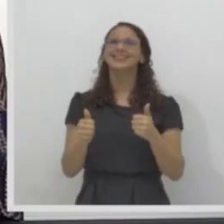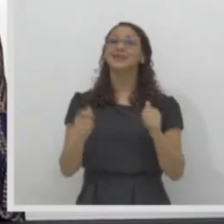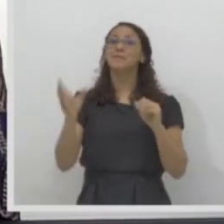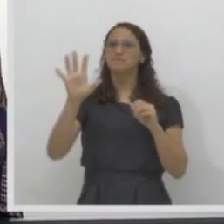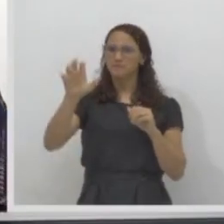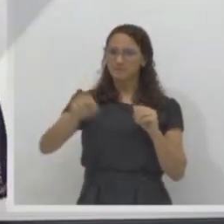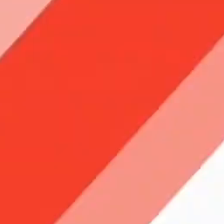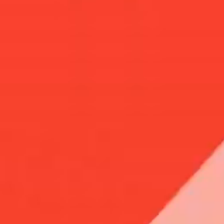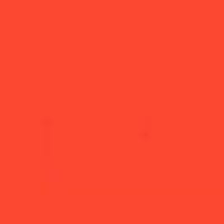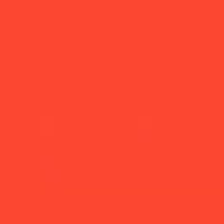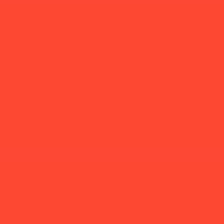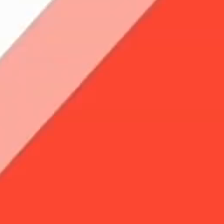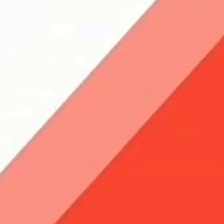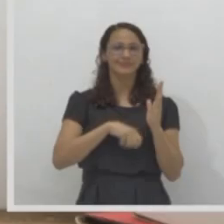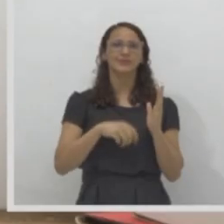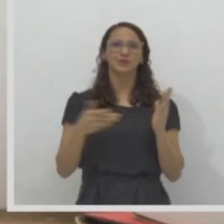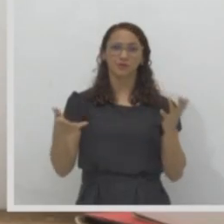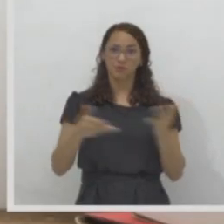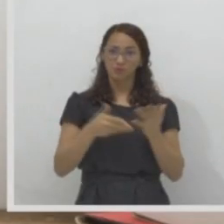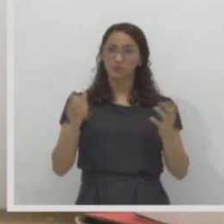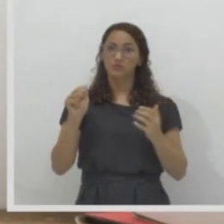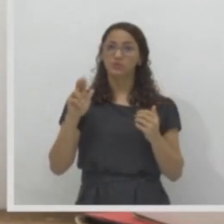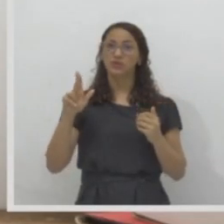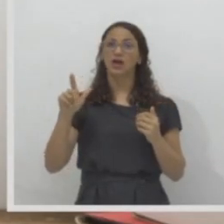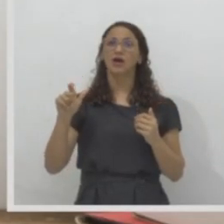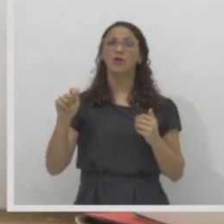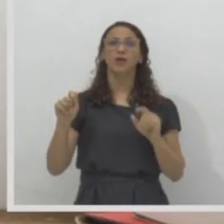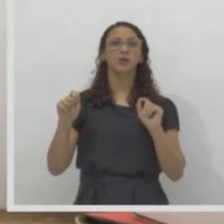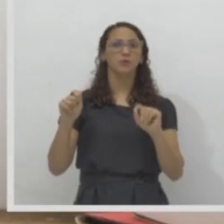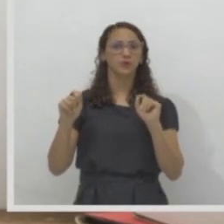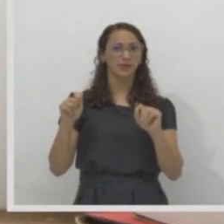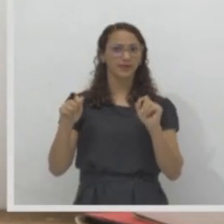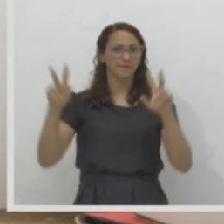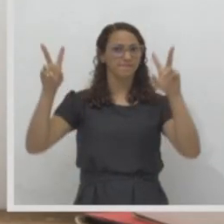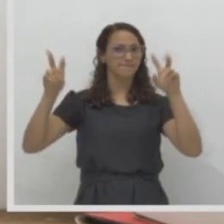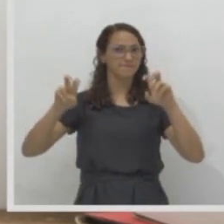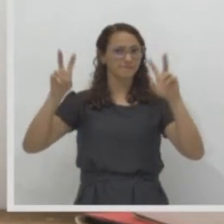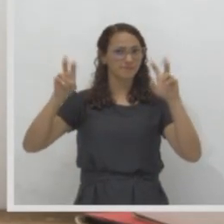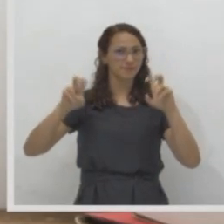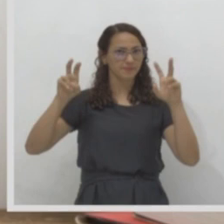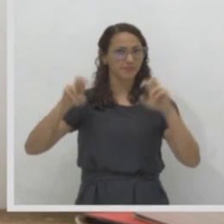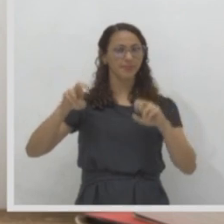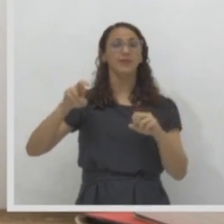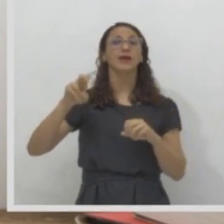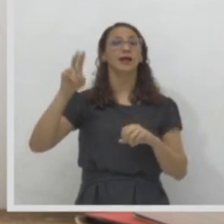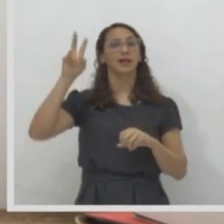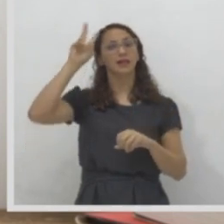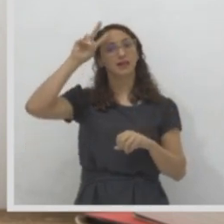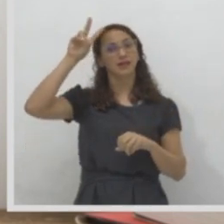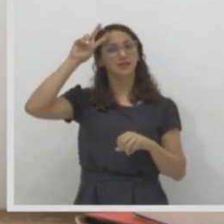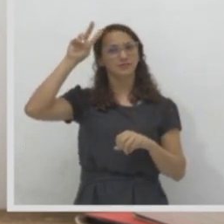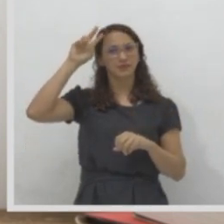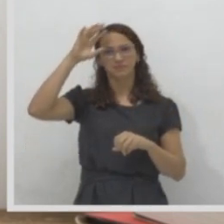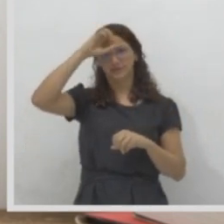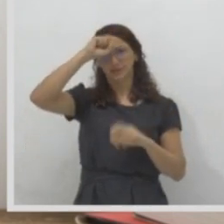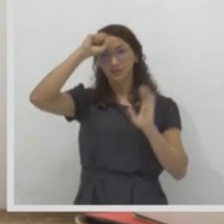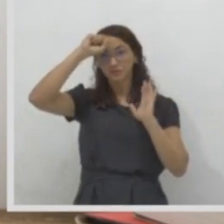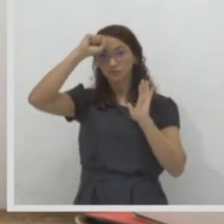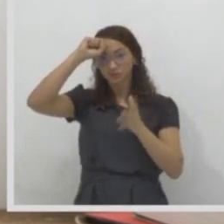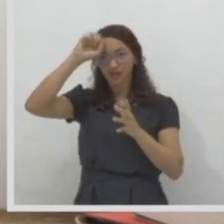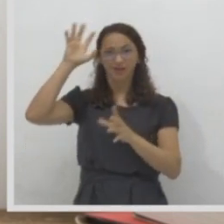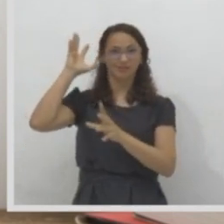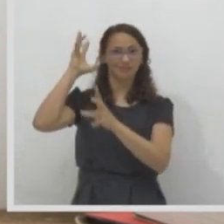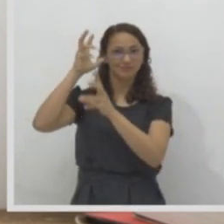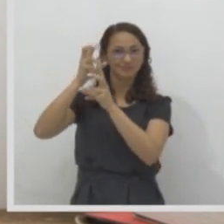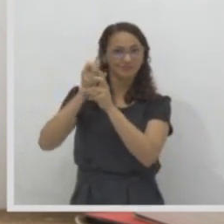Acompanha comigo aí na imagem. A aula de hoje é sobre revendo o que aprendemos. Faremos atividades.